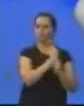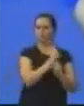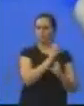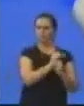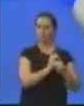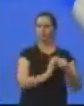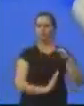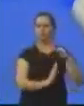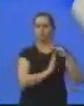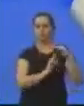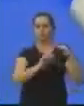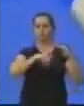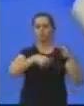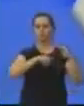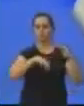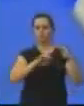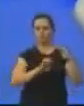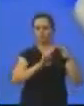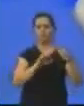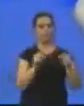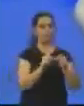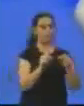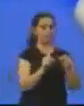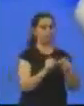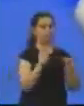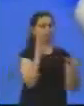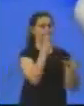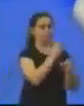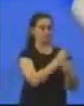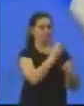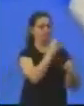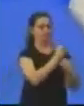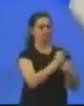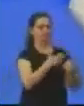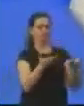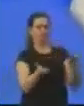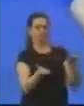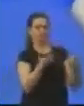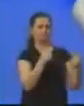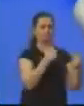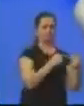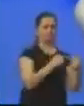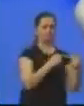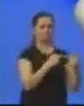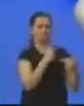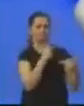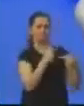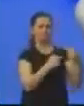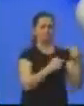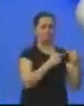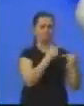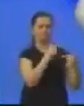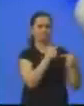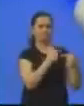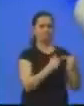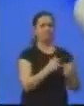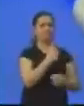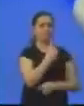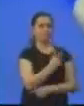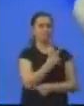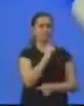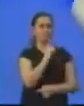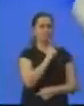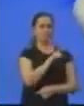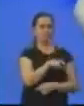o limite fazendo o cálculo aproximado. Então, vou lá. Quando x tende a 2,